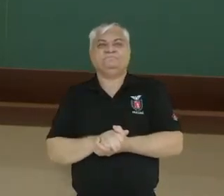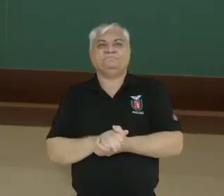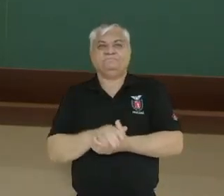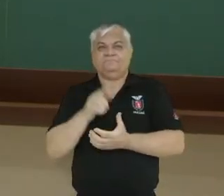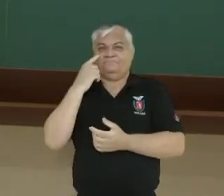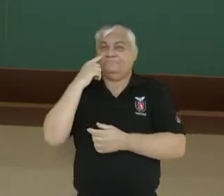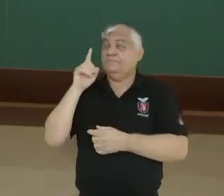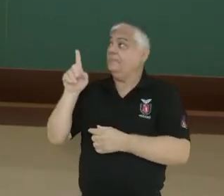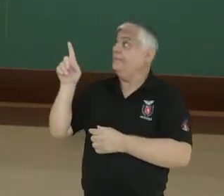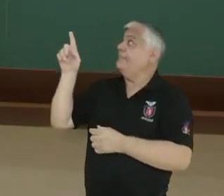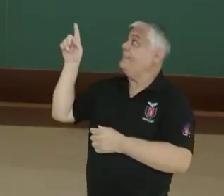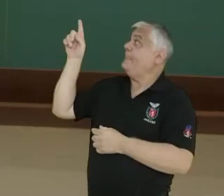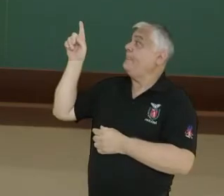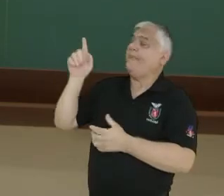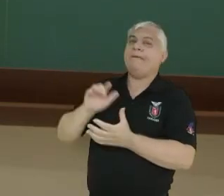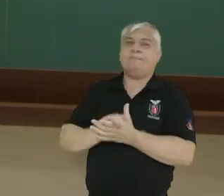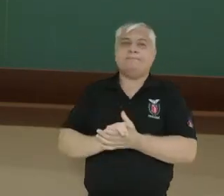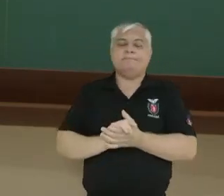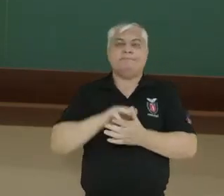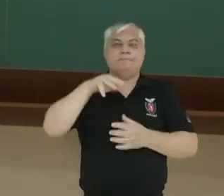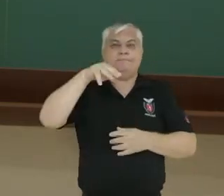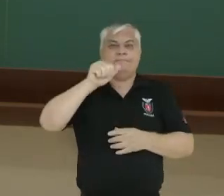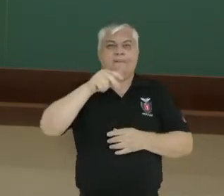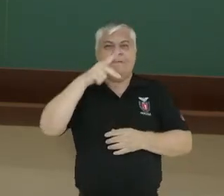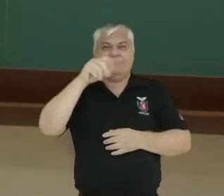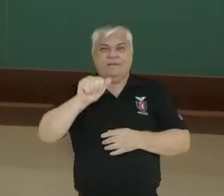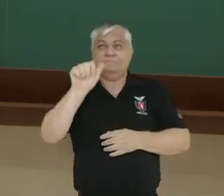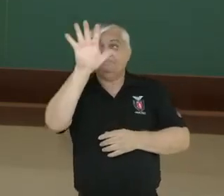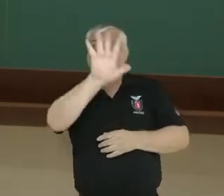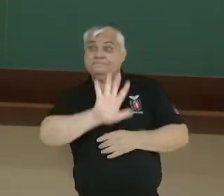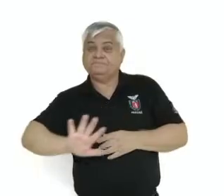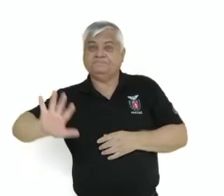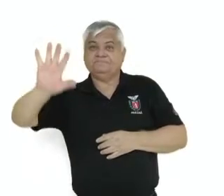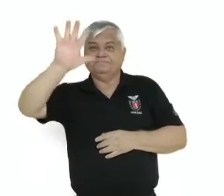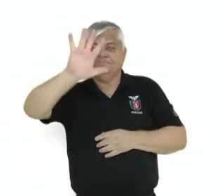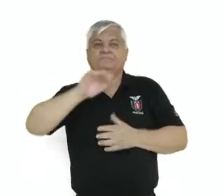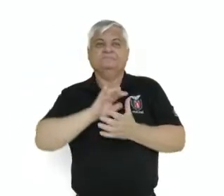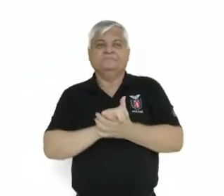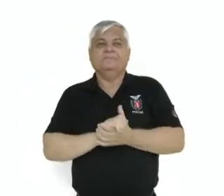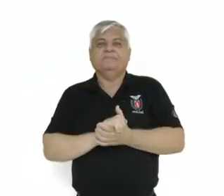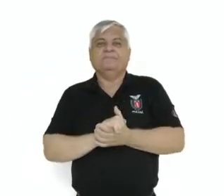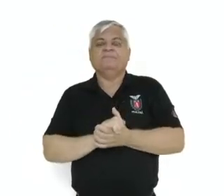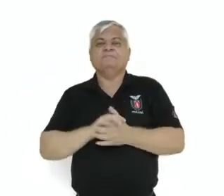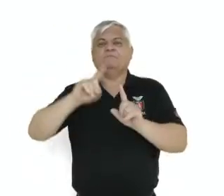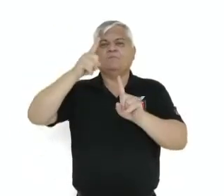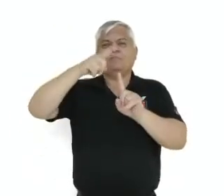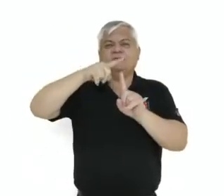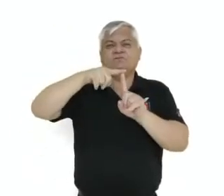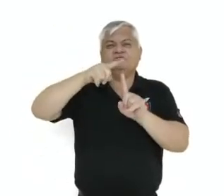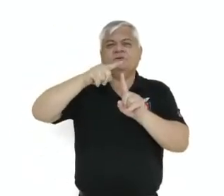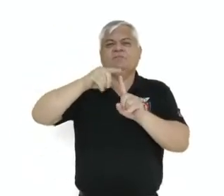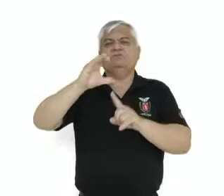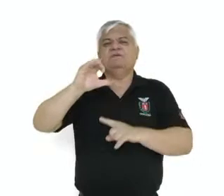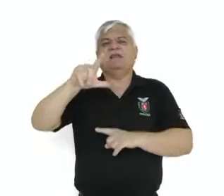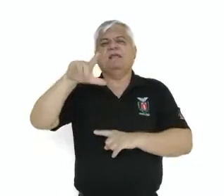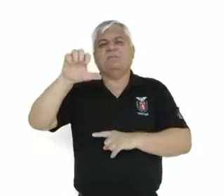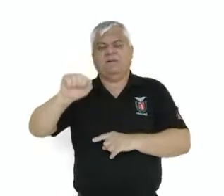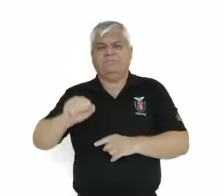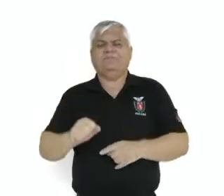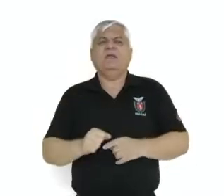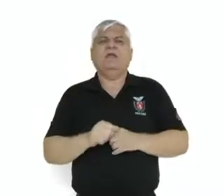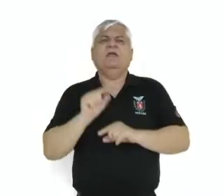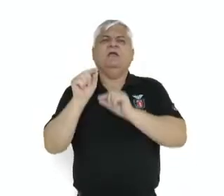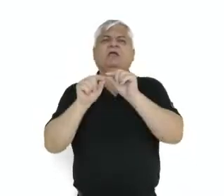temos um mapa aqui que traz essa ideia para nós, do clima tropical, né? Tipos de climas ali segundo Köppen. Köppen foi